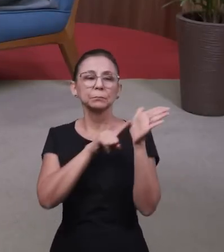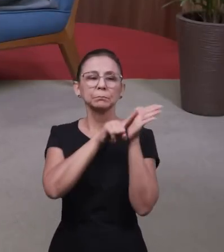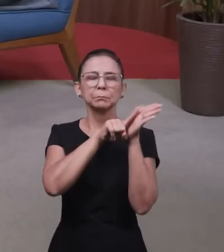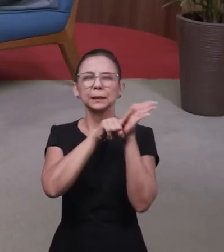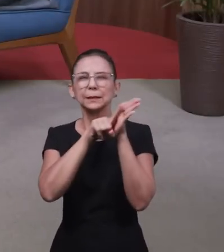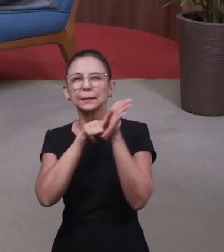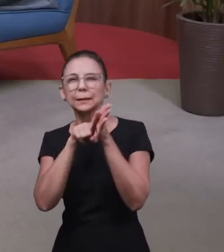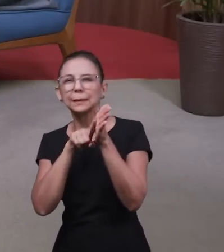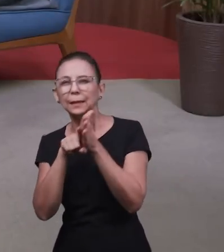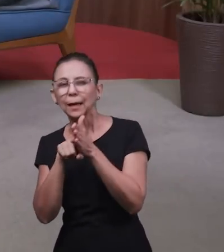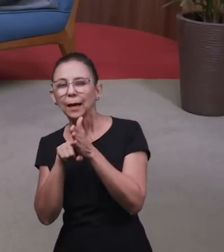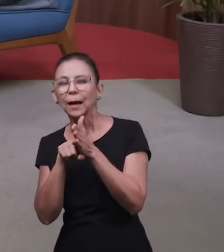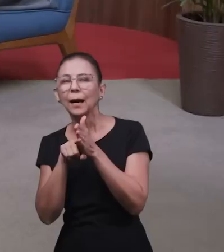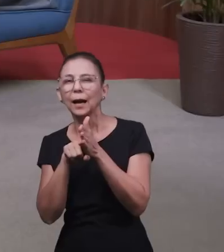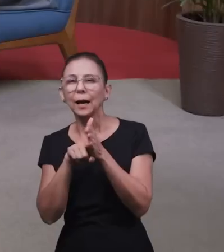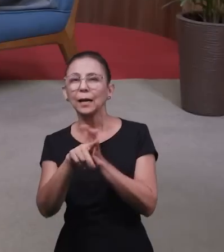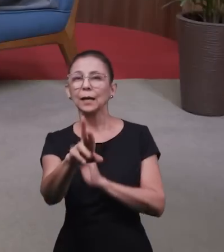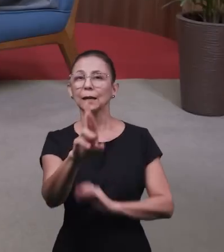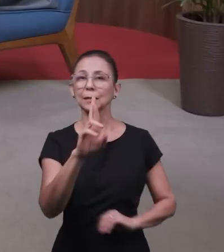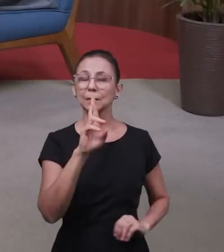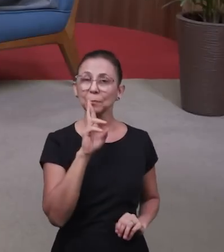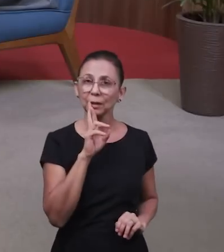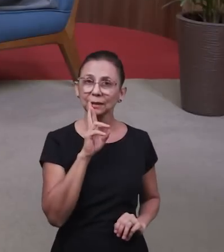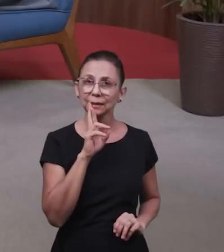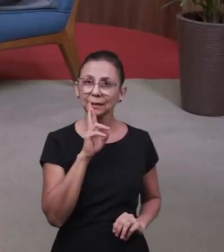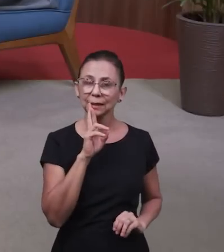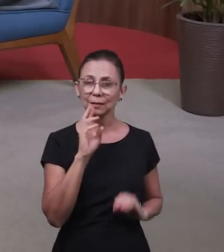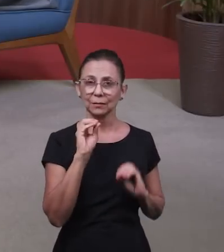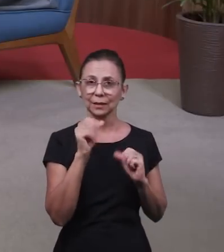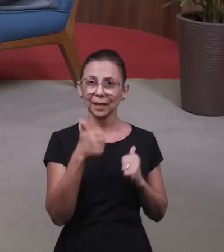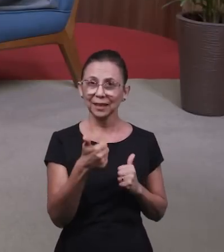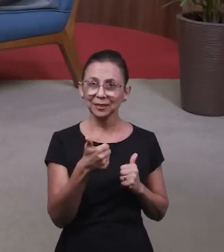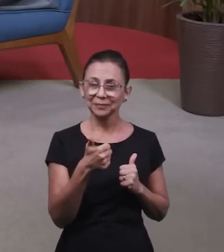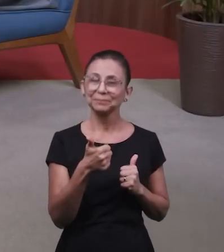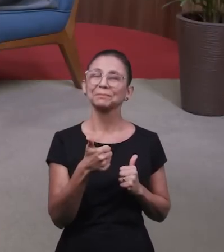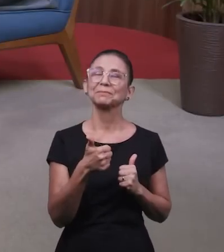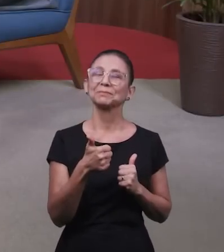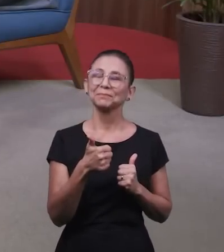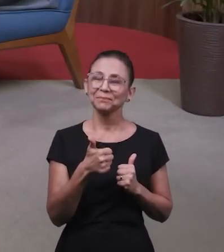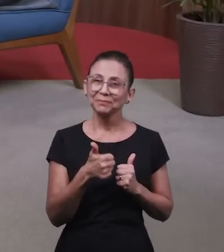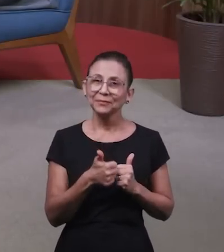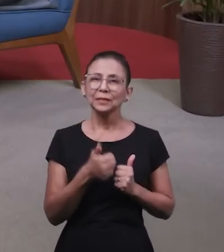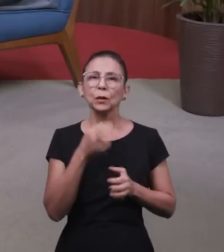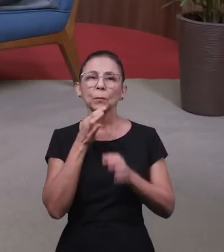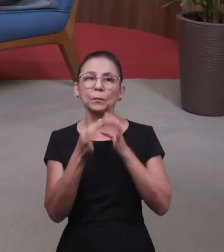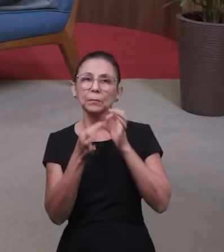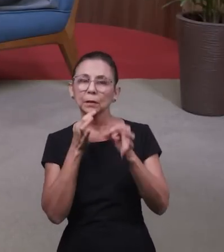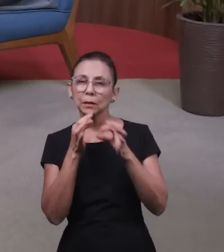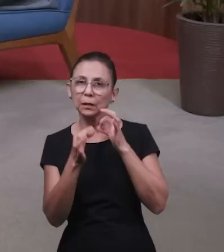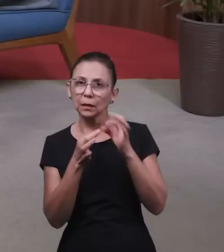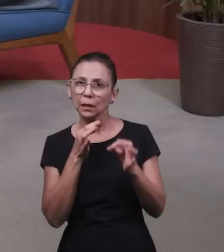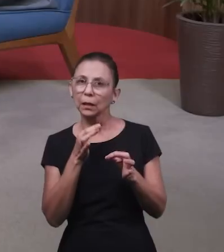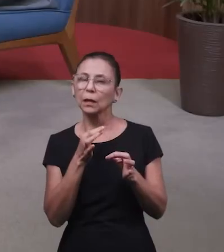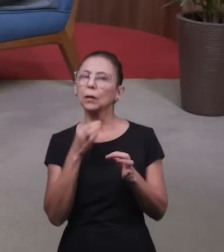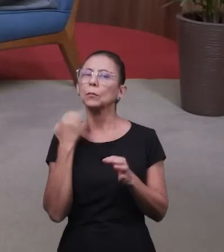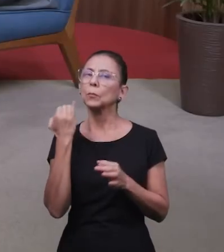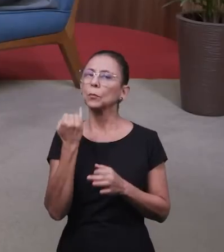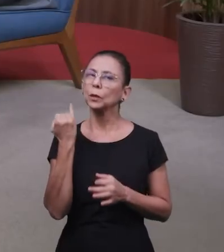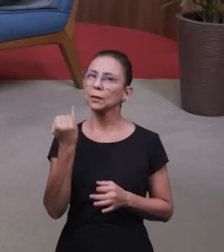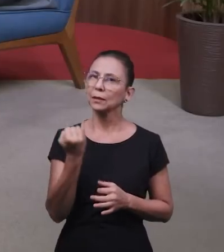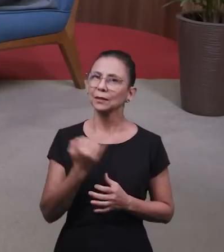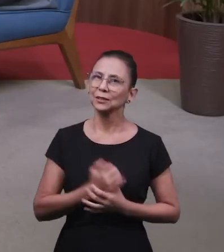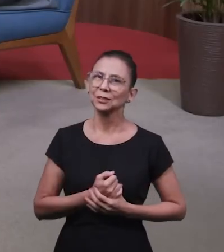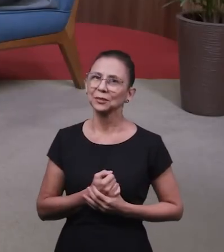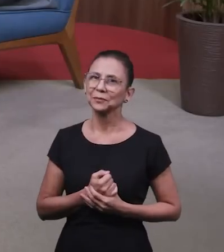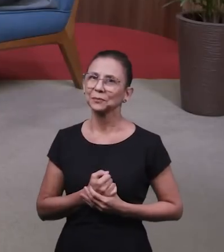Bíblia e mandar uma resposta para nós, mandar a sua participação ali, o seu comentário para nós